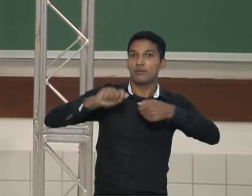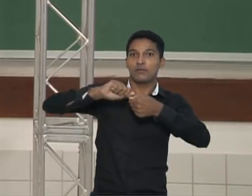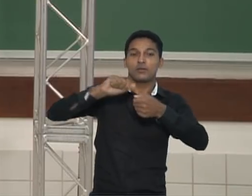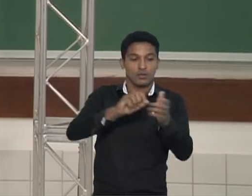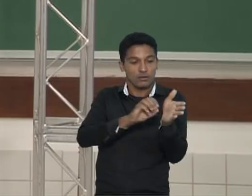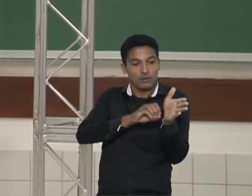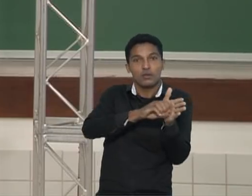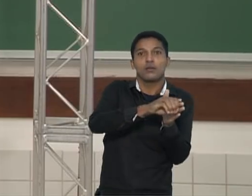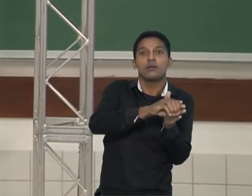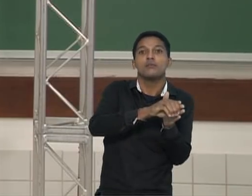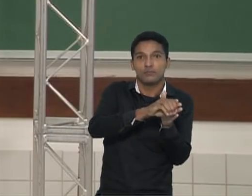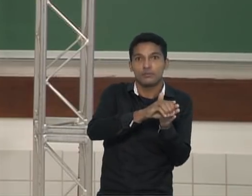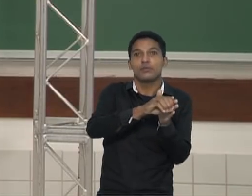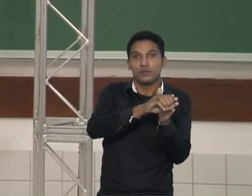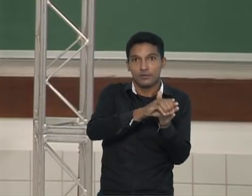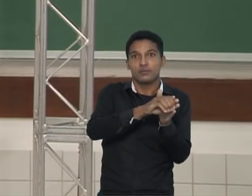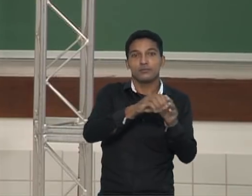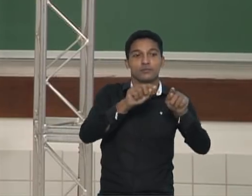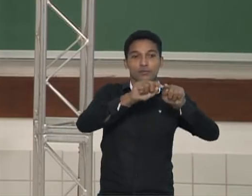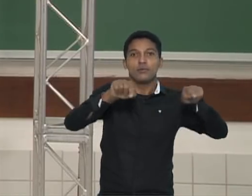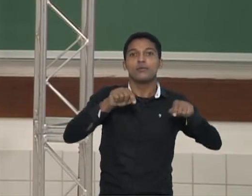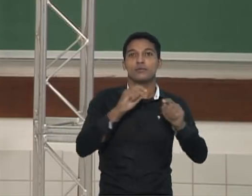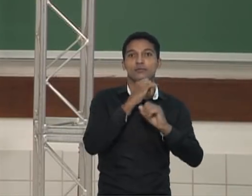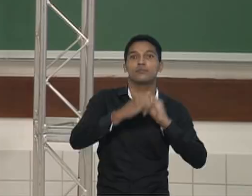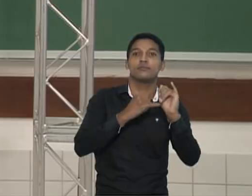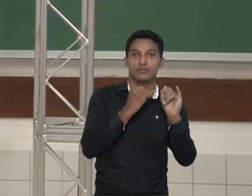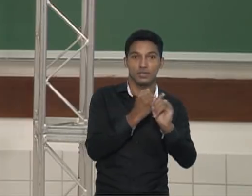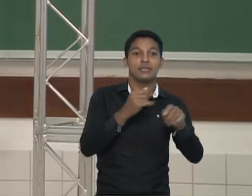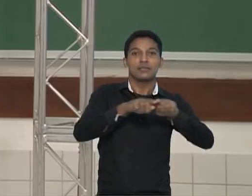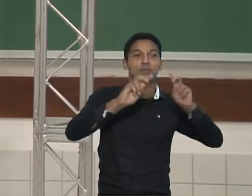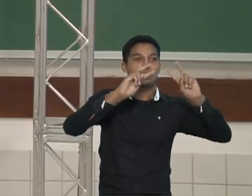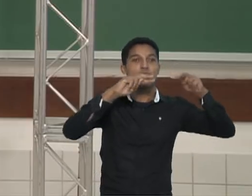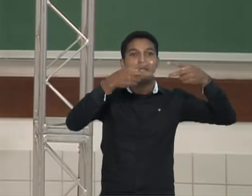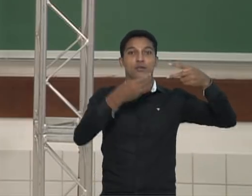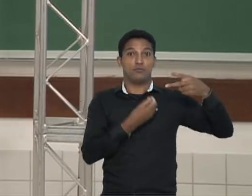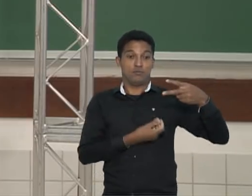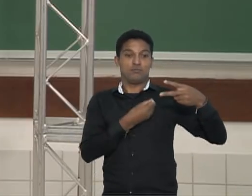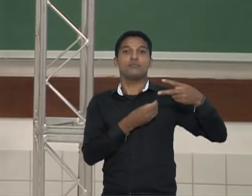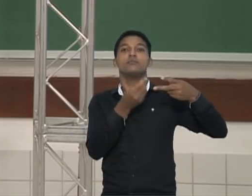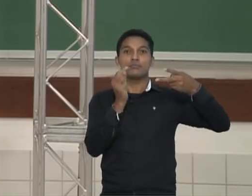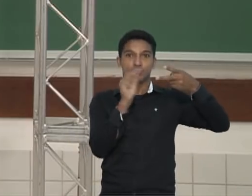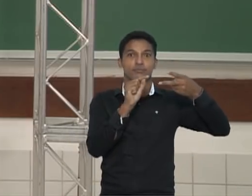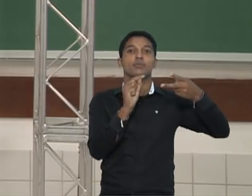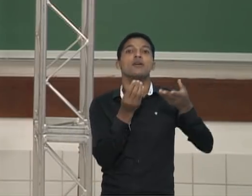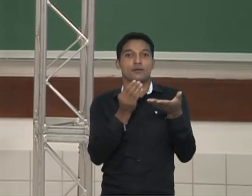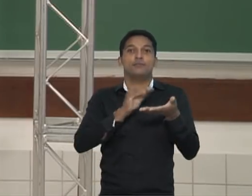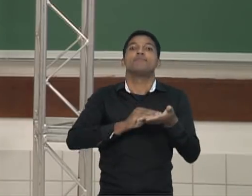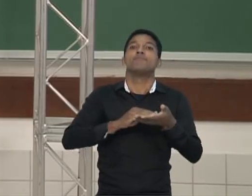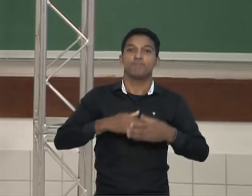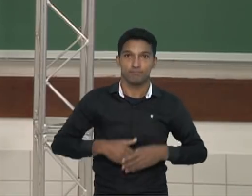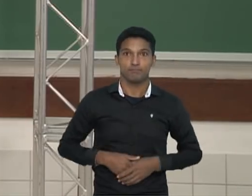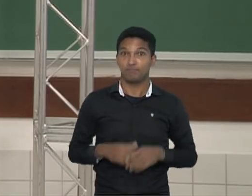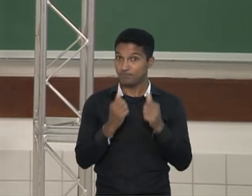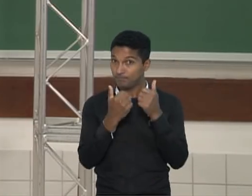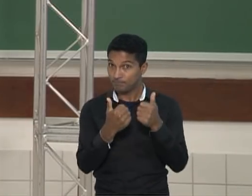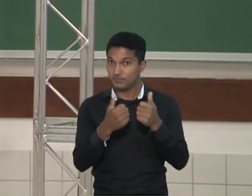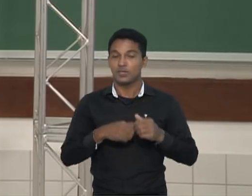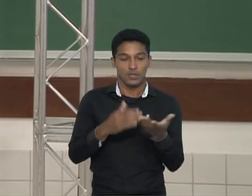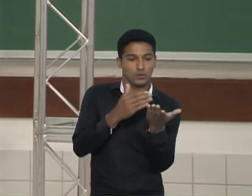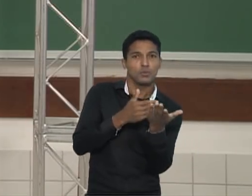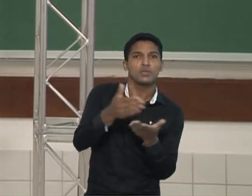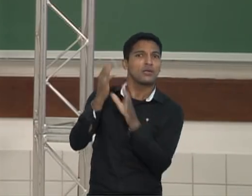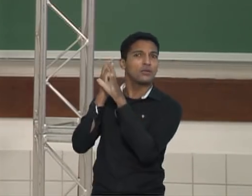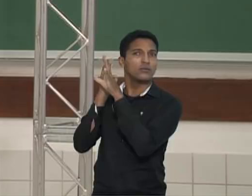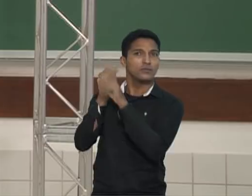Classroom, além de vocês marcarem ali no nick a sua presença. Tá bom? Bom, vamos começar então revisando a aula anterior,